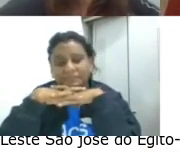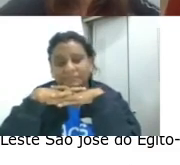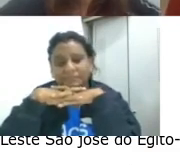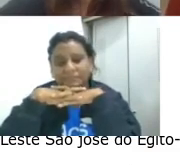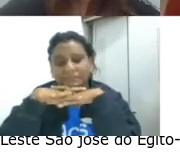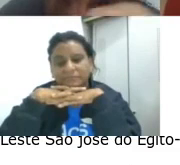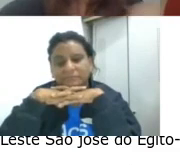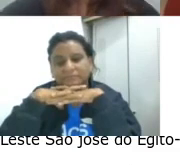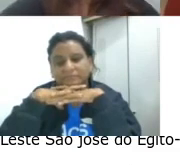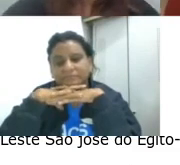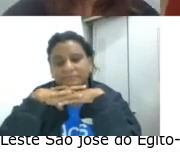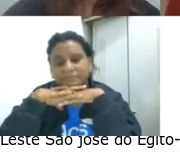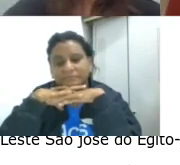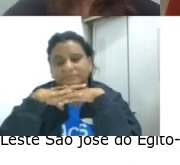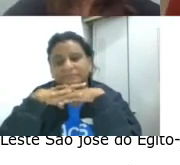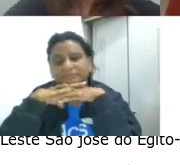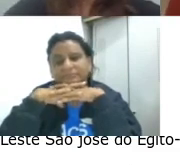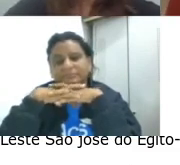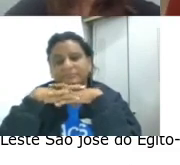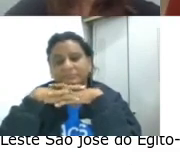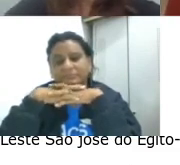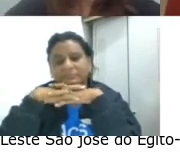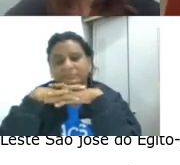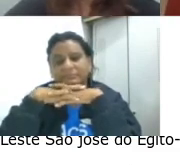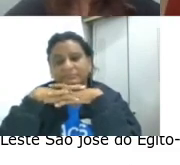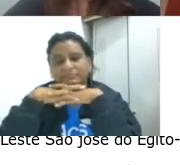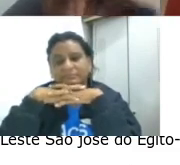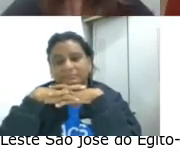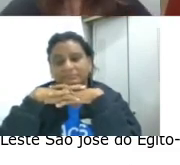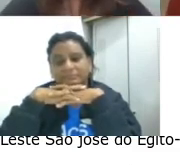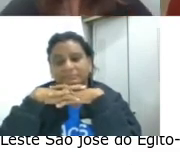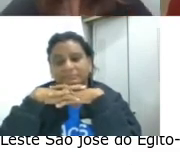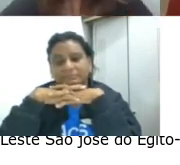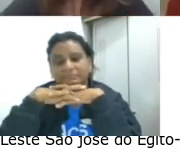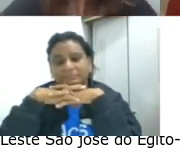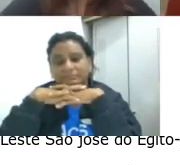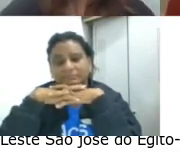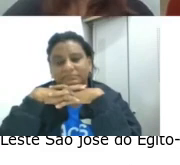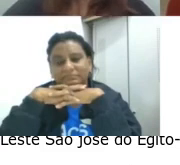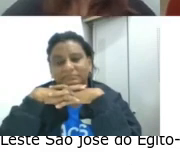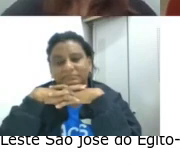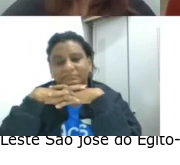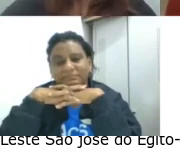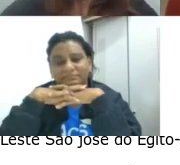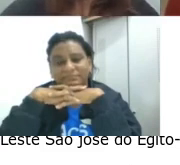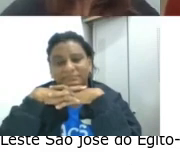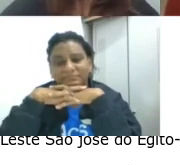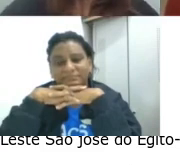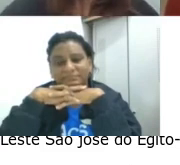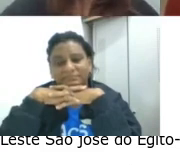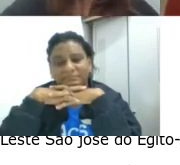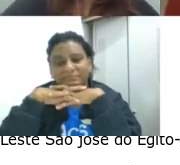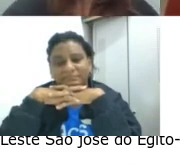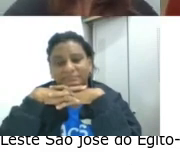e poder trabalhar de ter amigas que são cinco agentes de saúde no meu posto